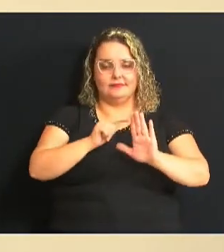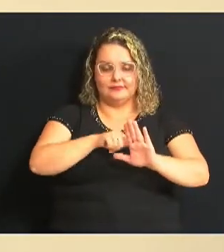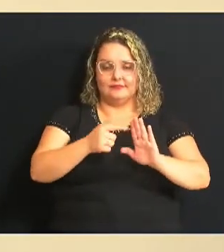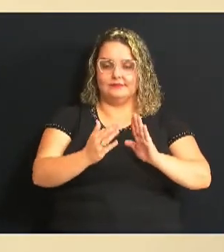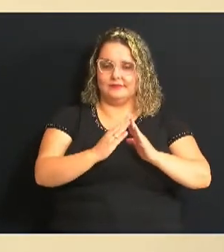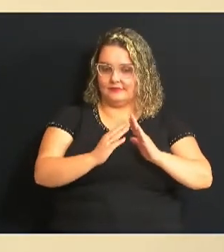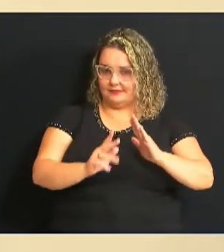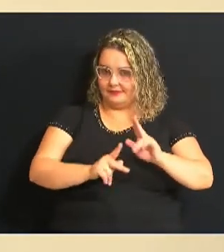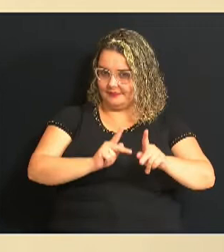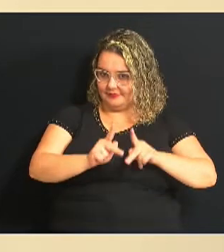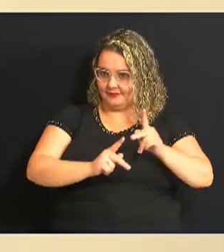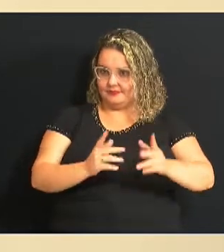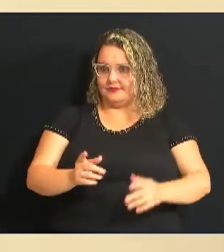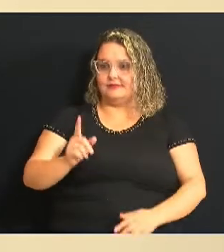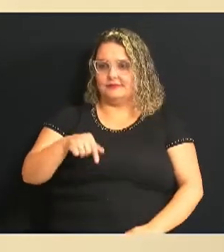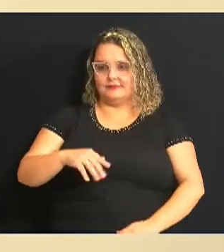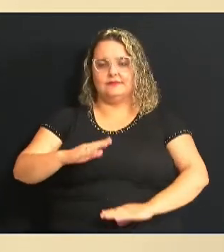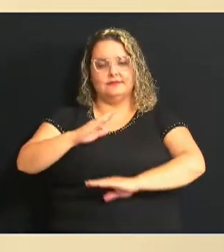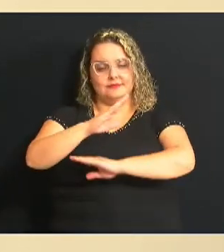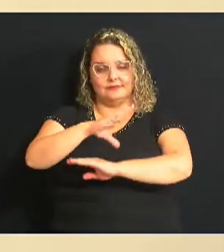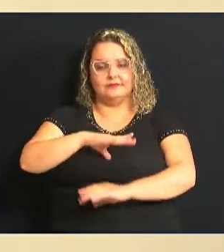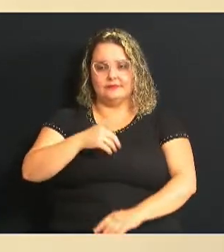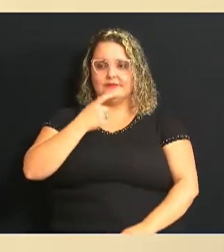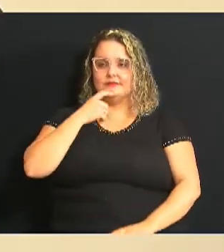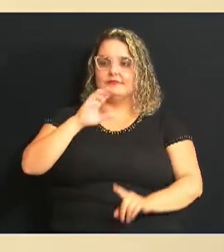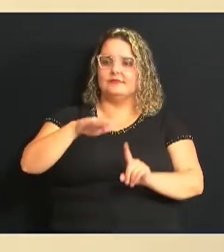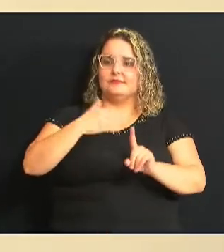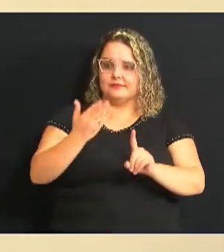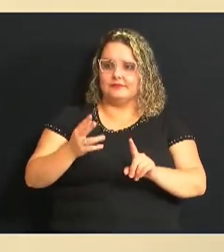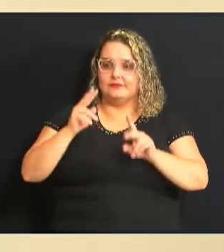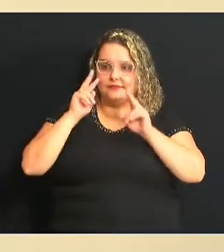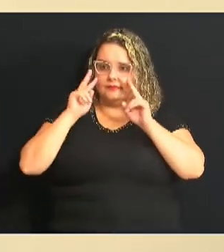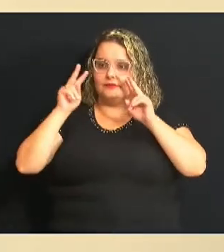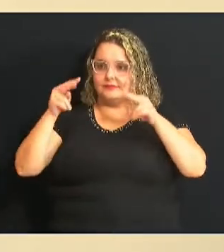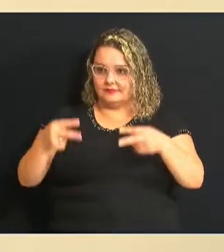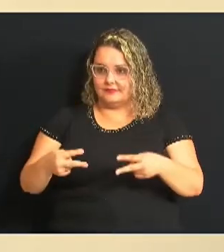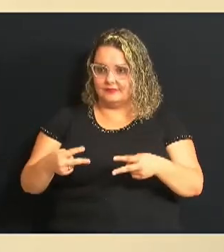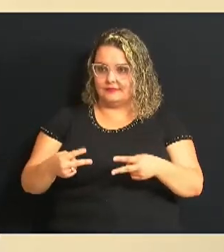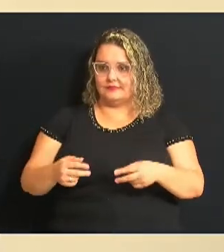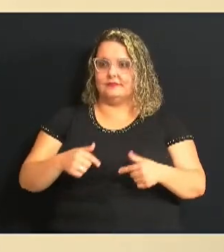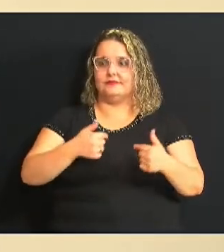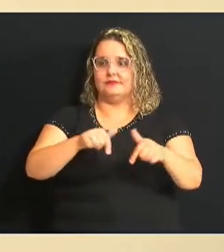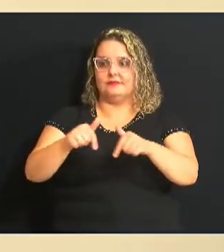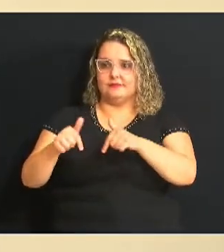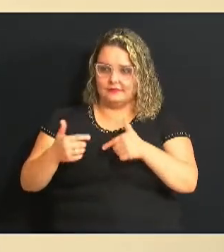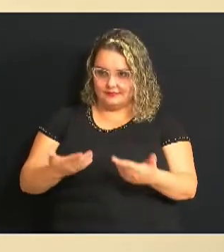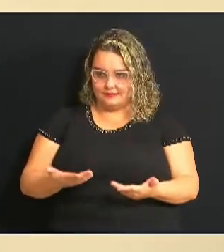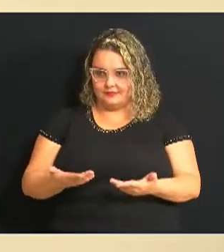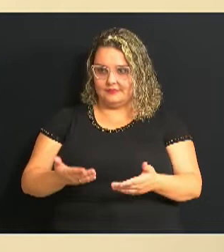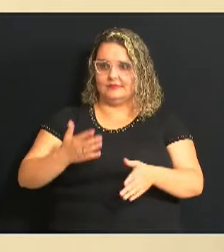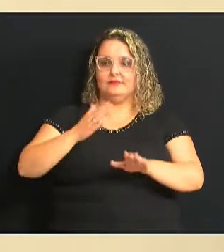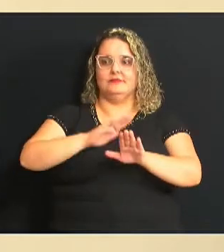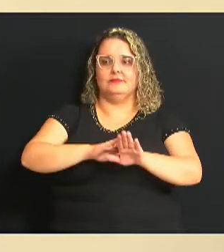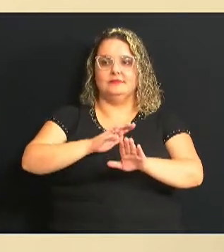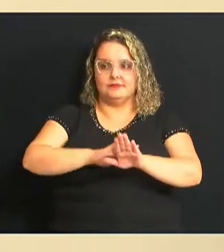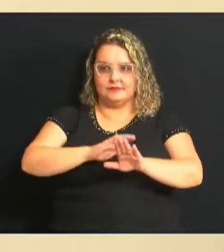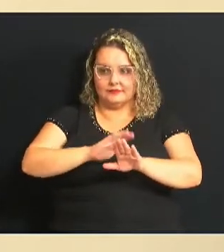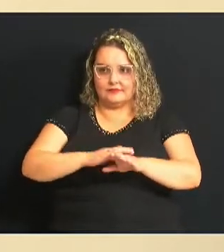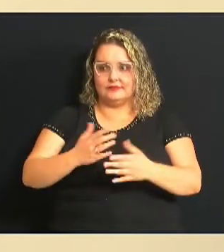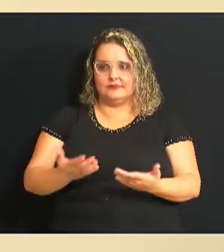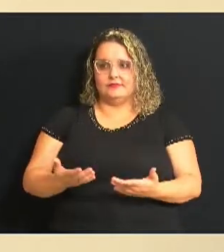Campinas, para homenagear, reconhecer o trabalho, as atividades,